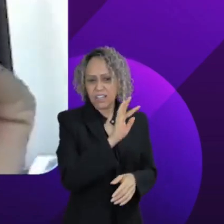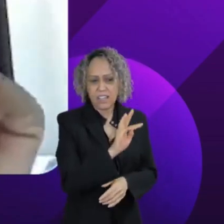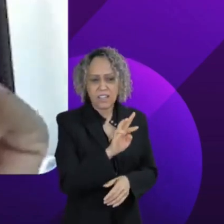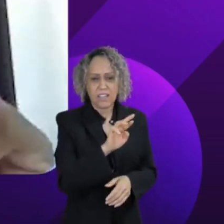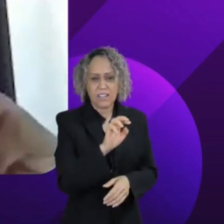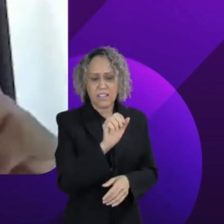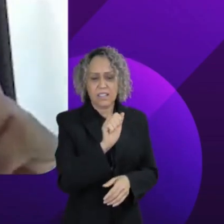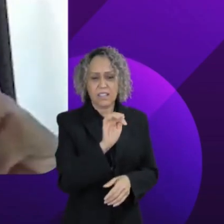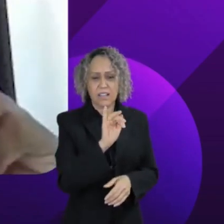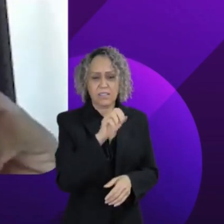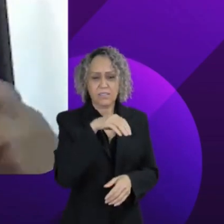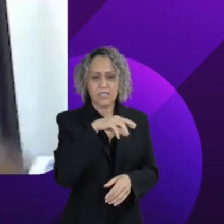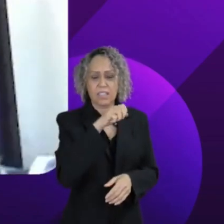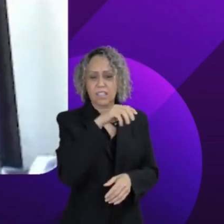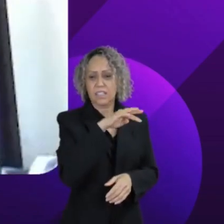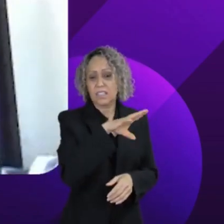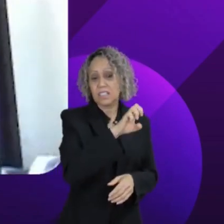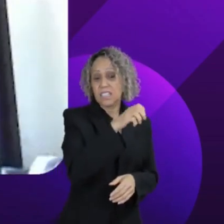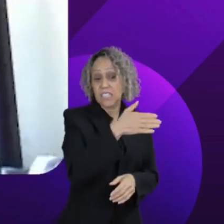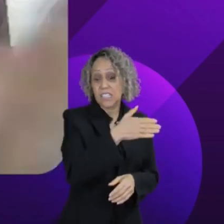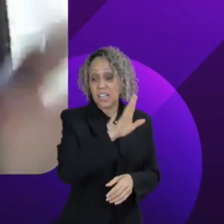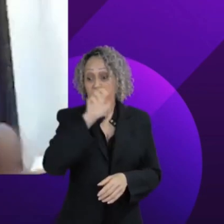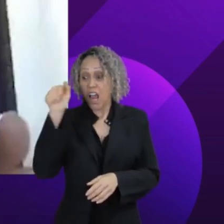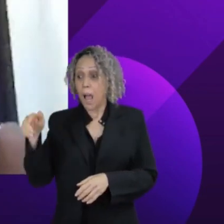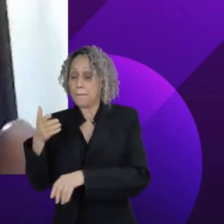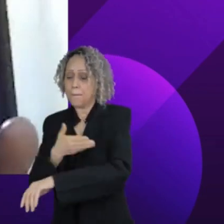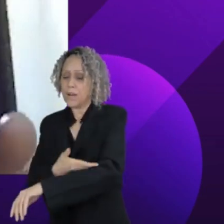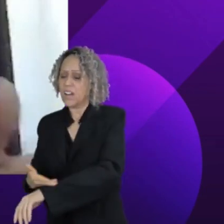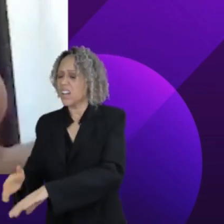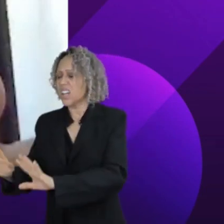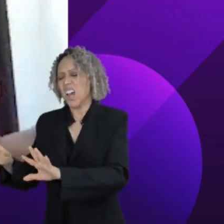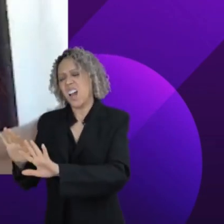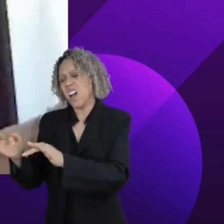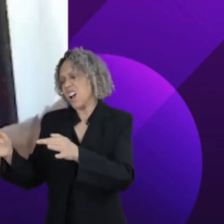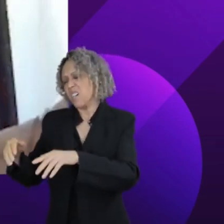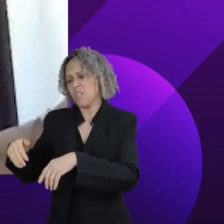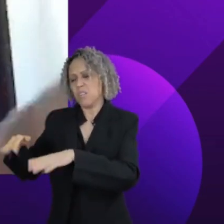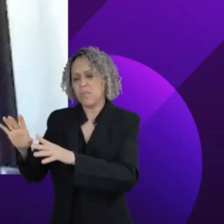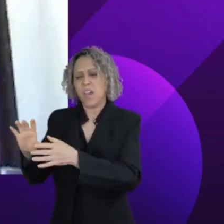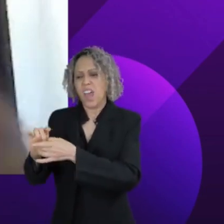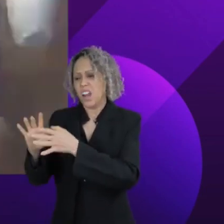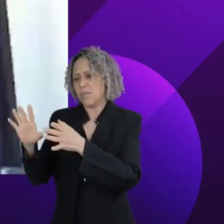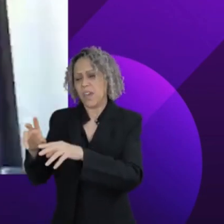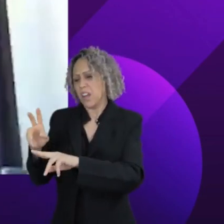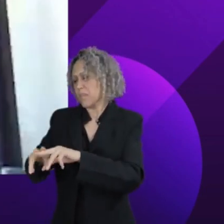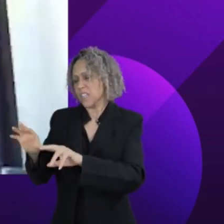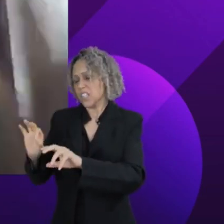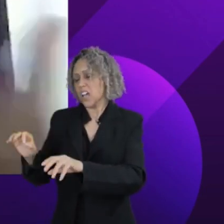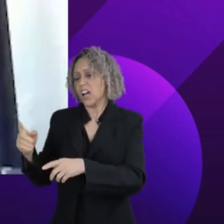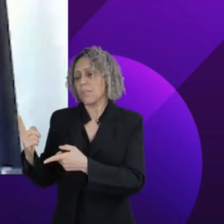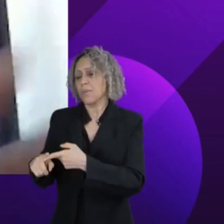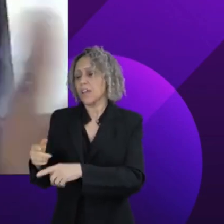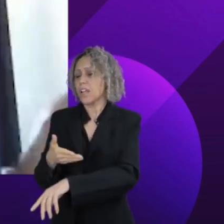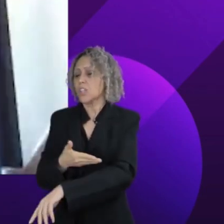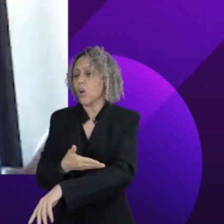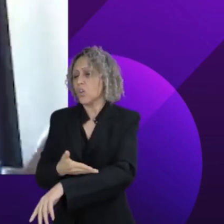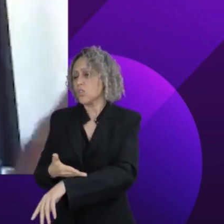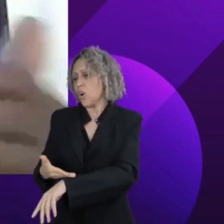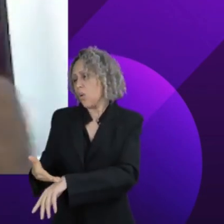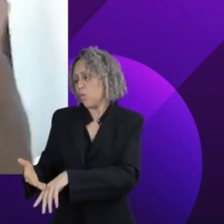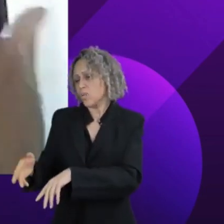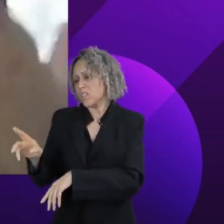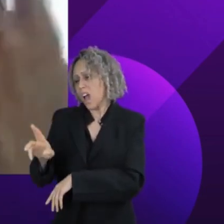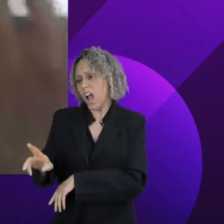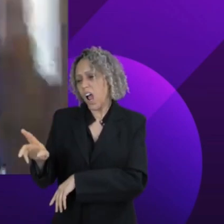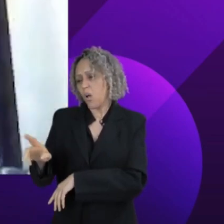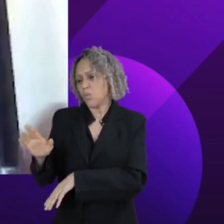e a pessoa negra como traficante. Existem inúmeras pessoas nos presídios hoje presas